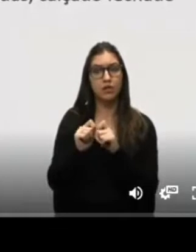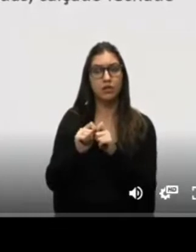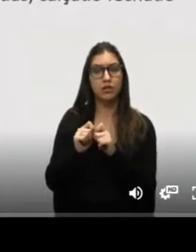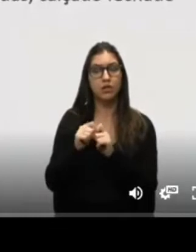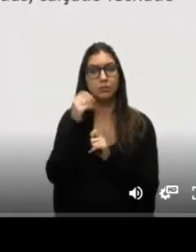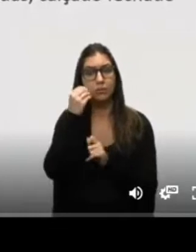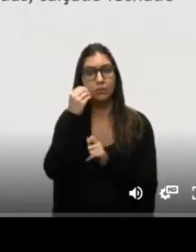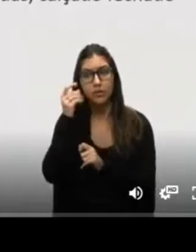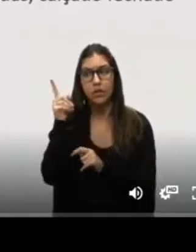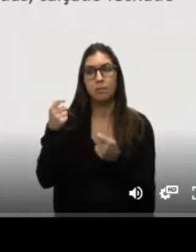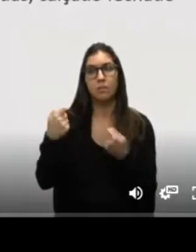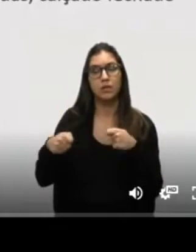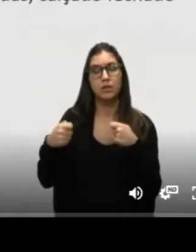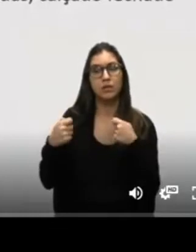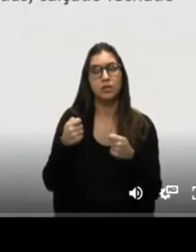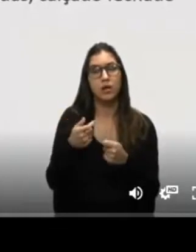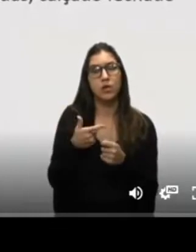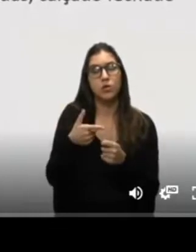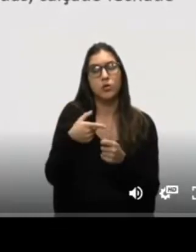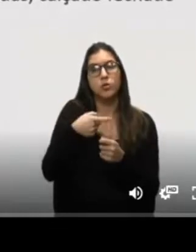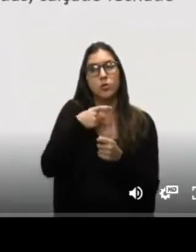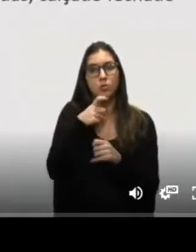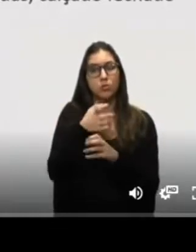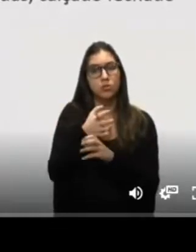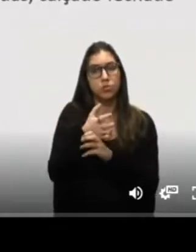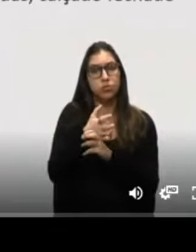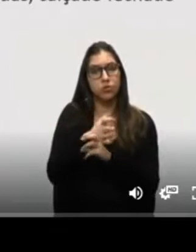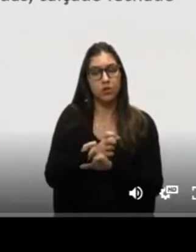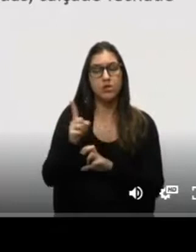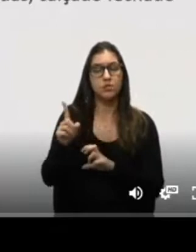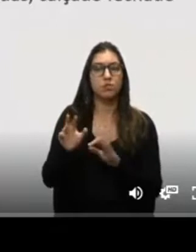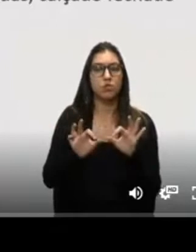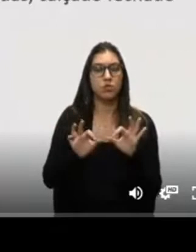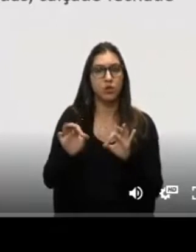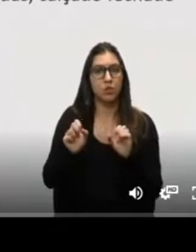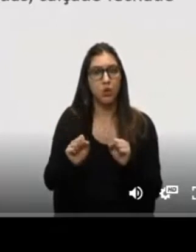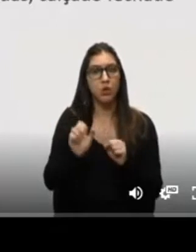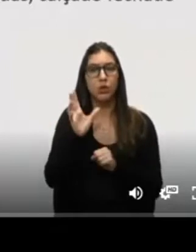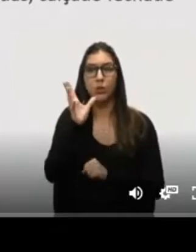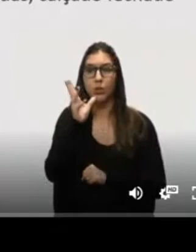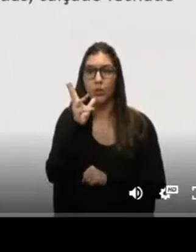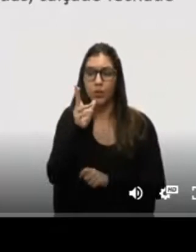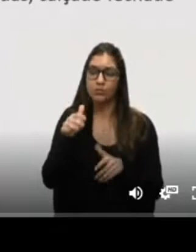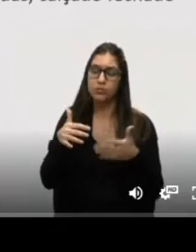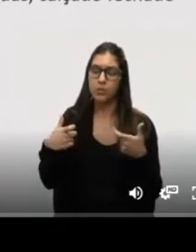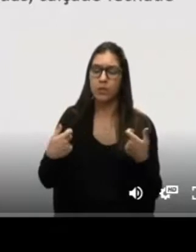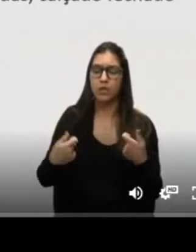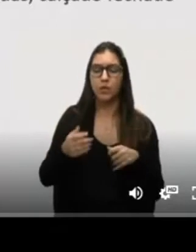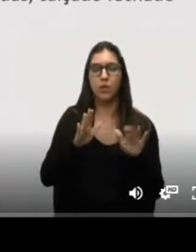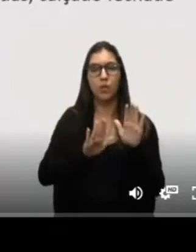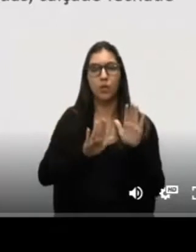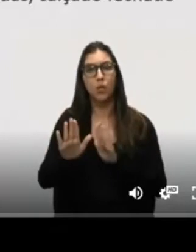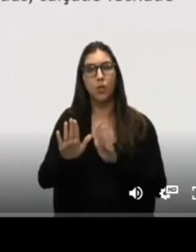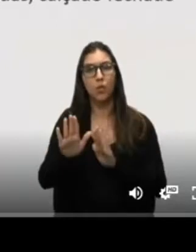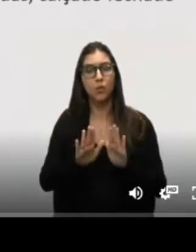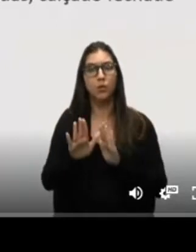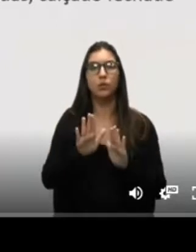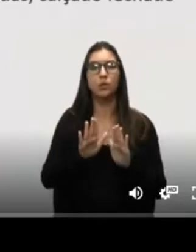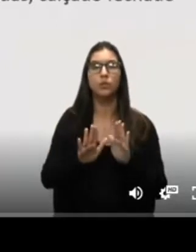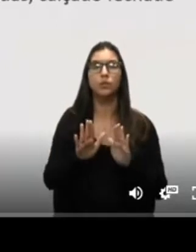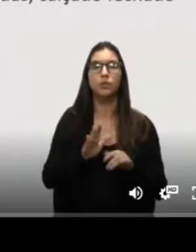próximo experimento, ele precisa ser resfriado. E muitas vezes esse processo ele pode ser demorado. Então, nós temos que tomar cuidado